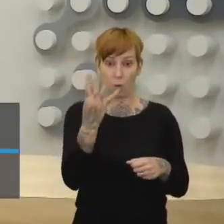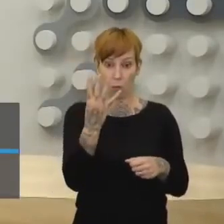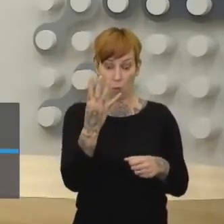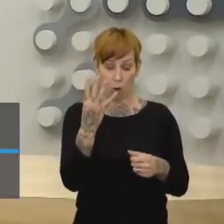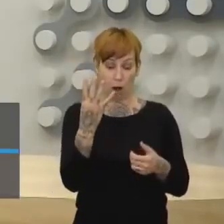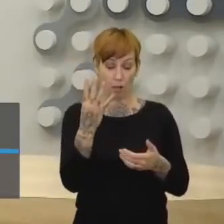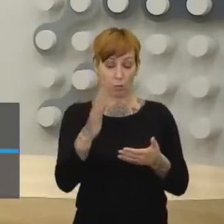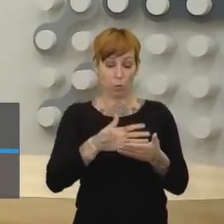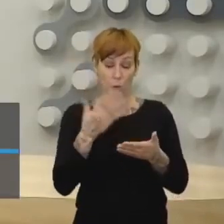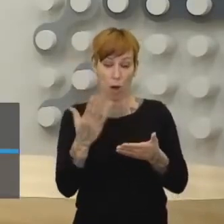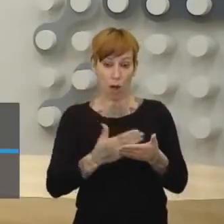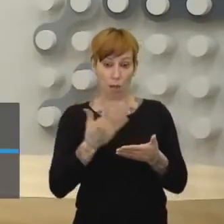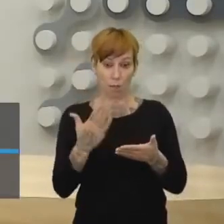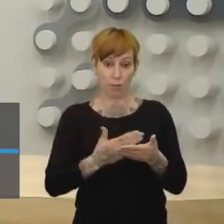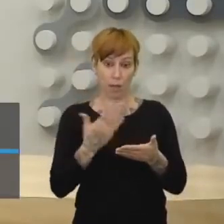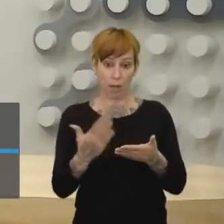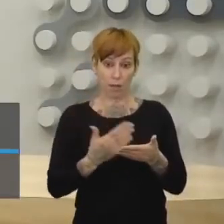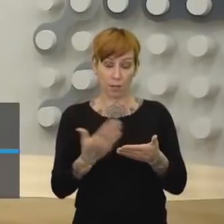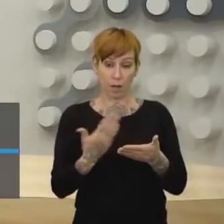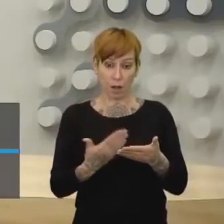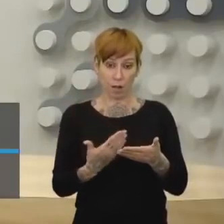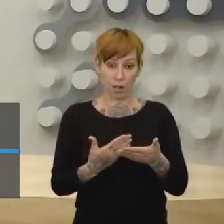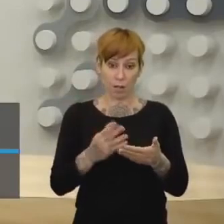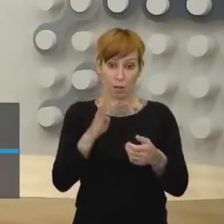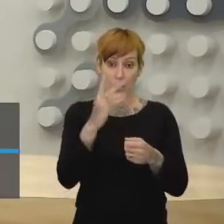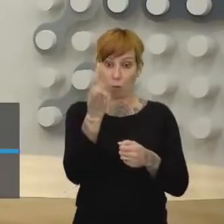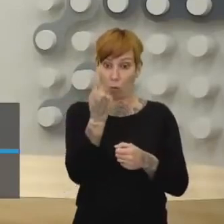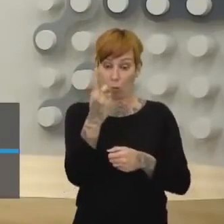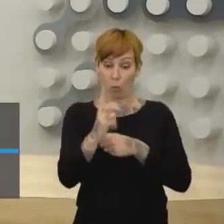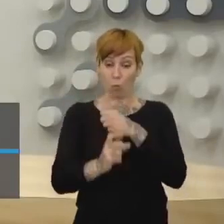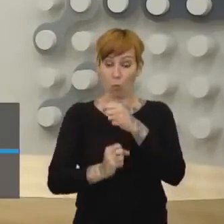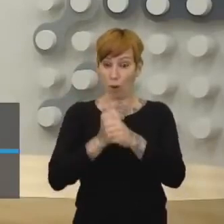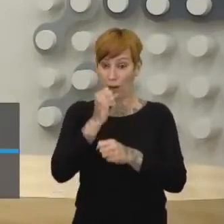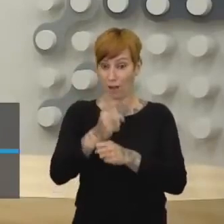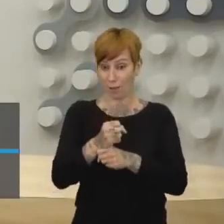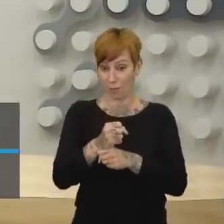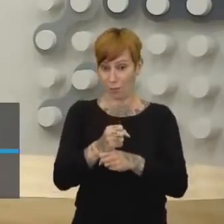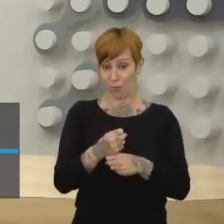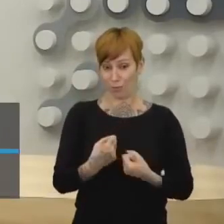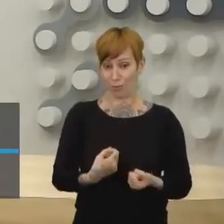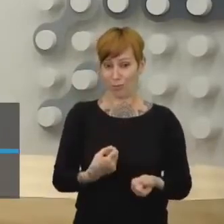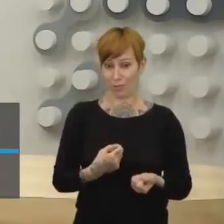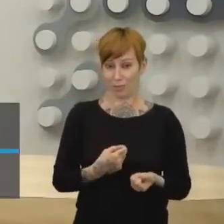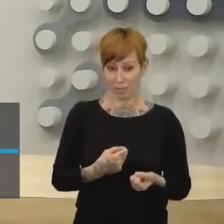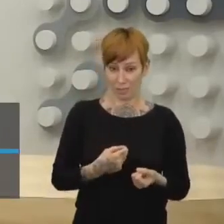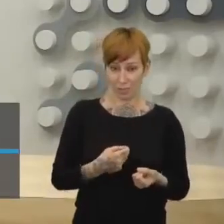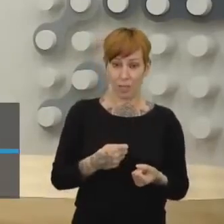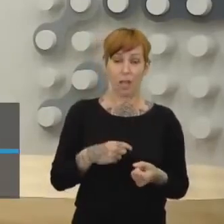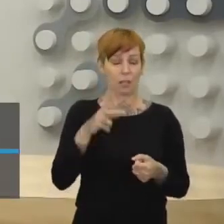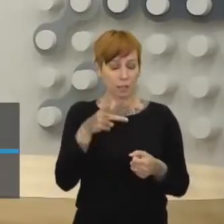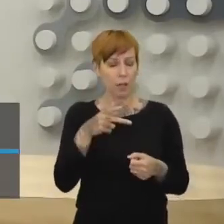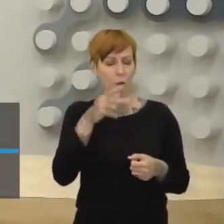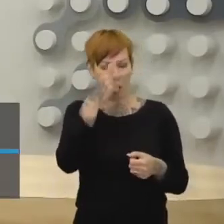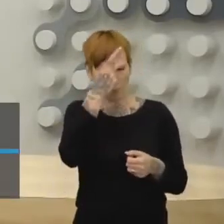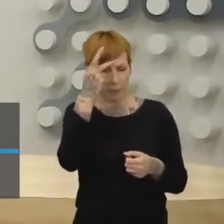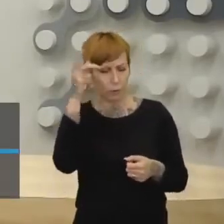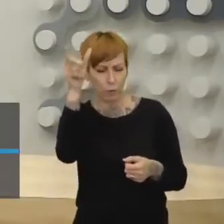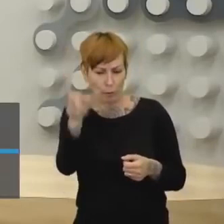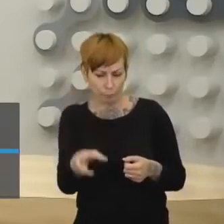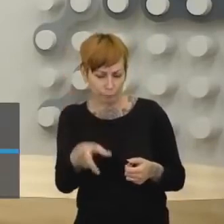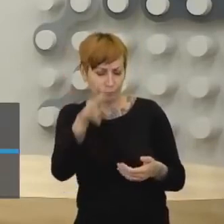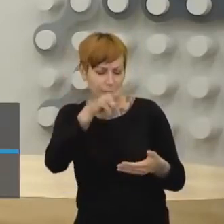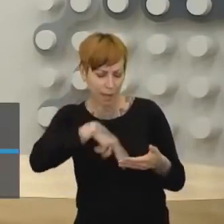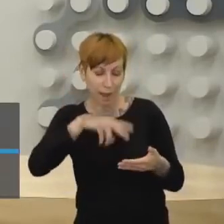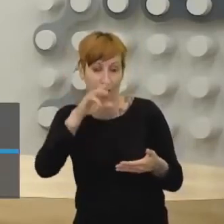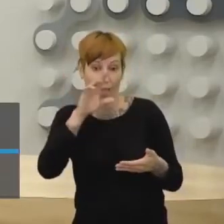tem alguma coisa, né, ali se encaixa. Vendo como leitor aquele que 3 em 3 meses leu ali pelo menos um livro. E